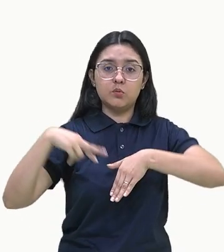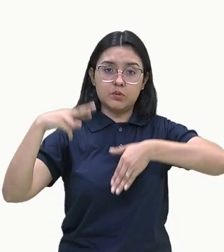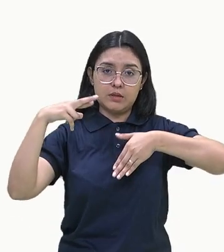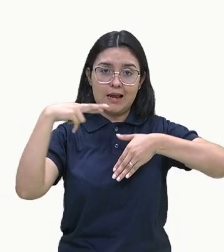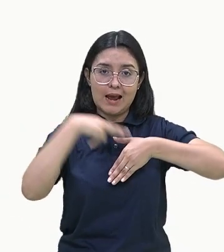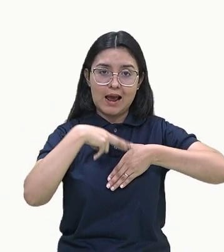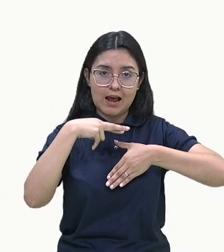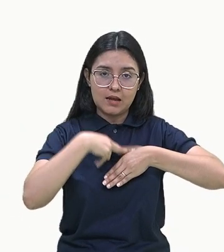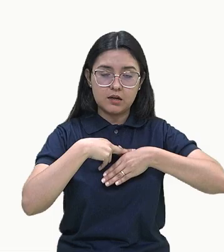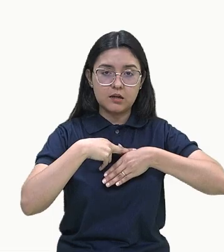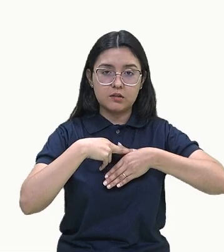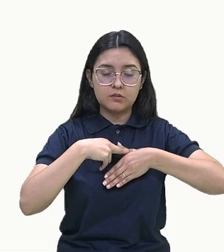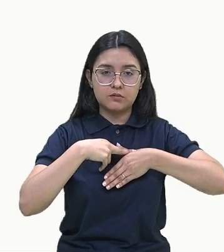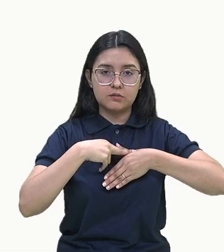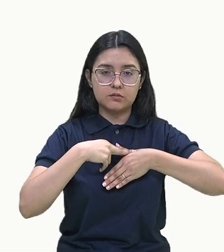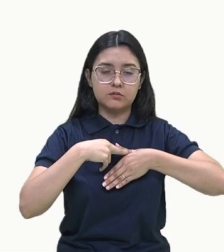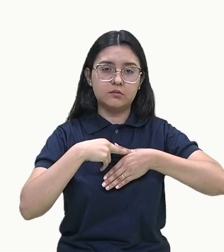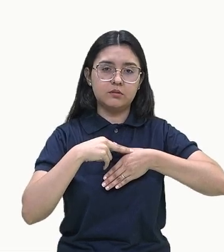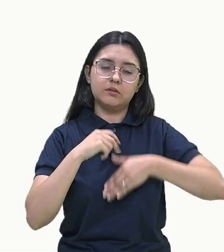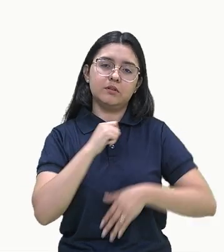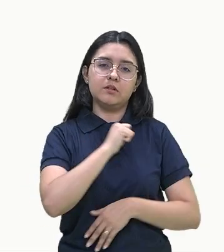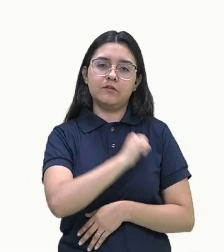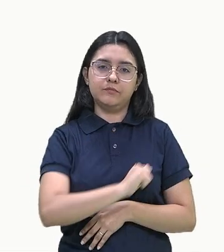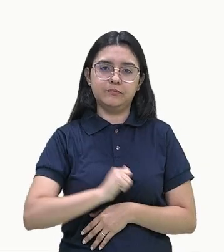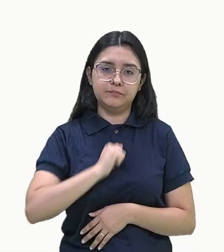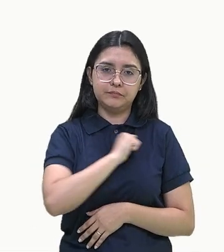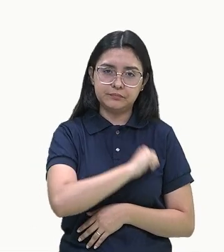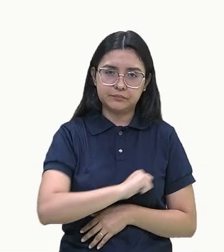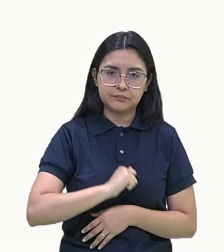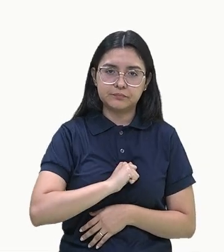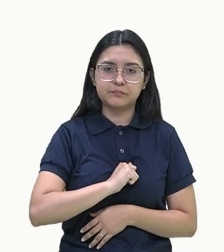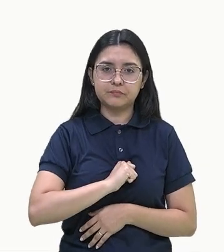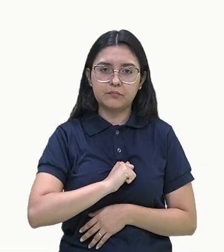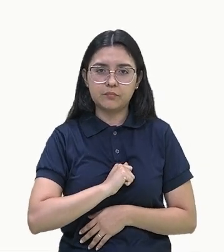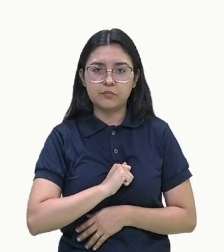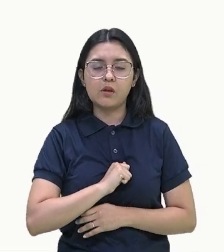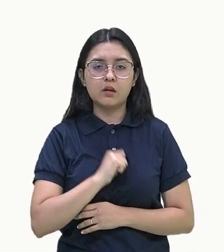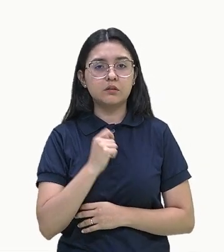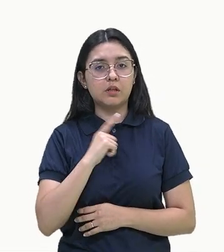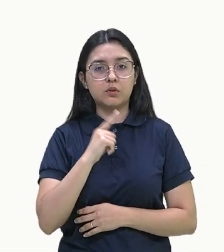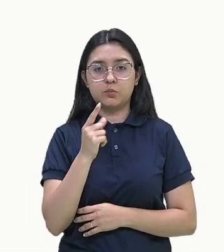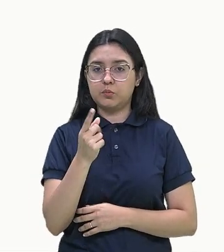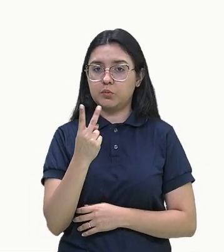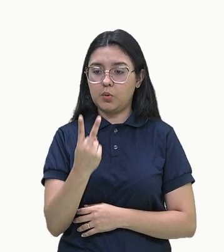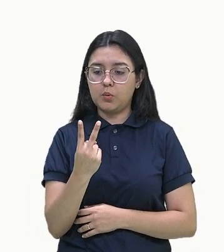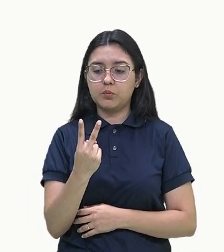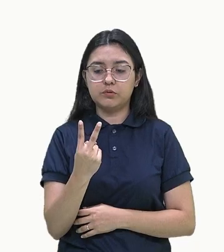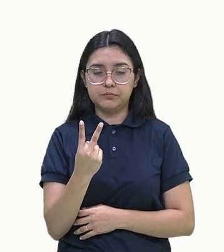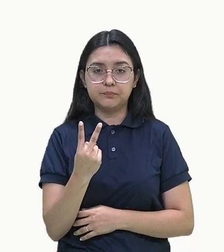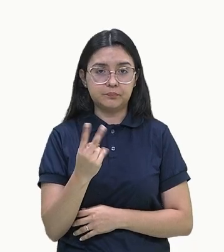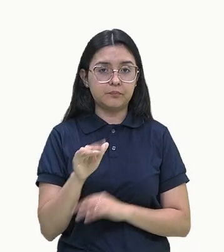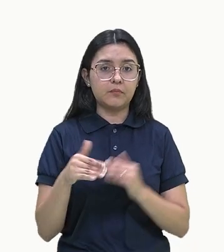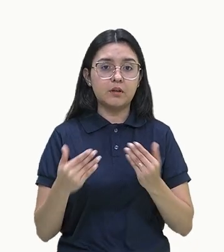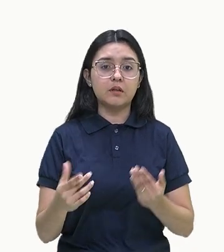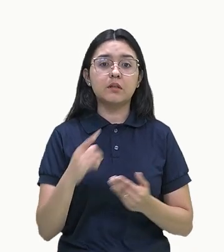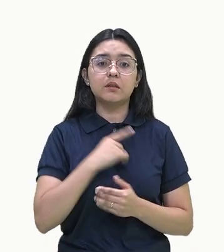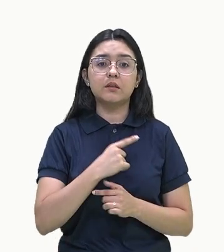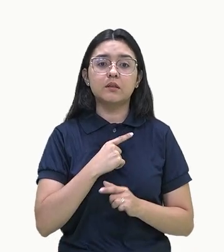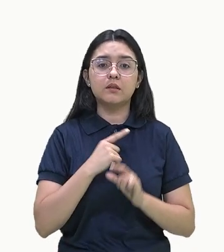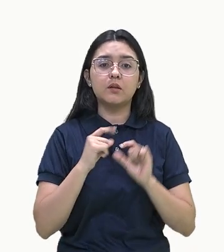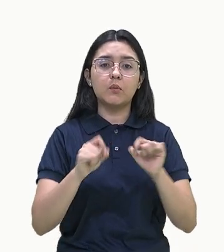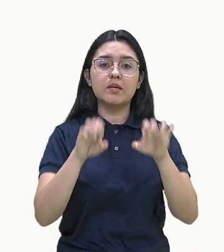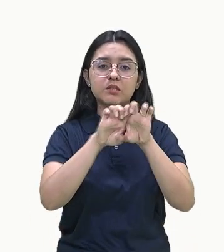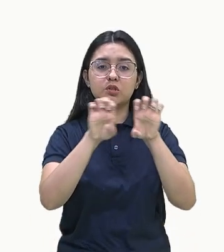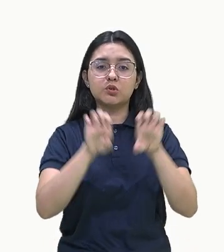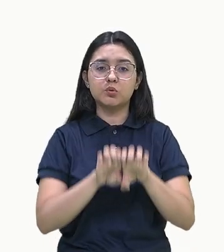nos ventrículos, são 2 átrios e 2 ventrículos, e que estas cavidades, elas